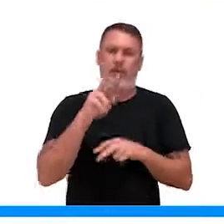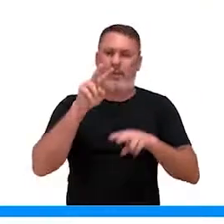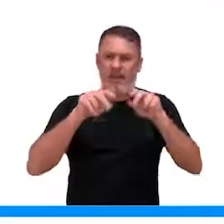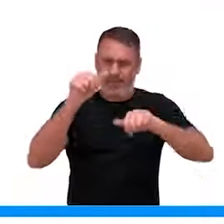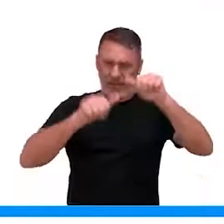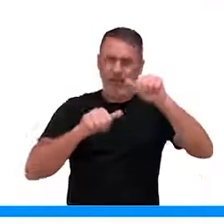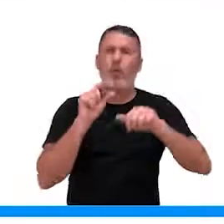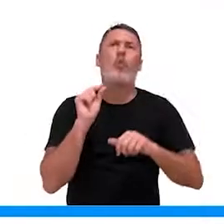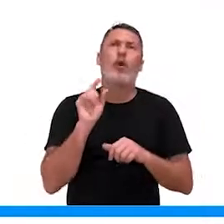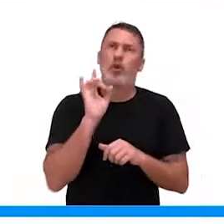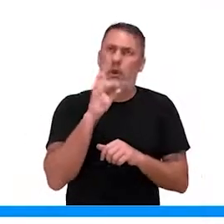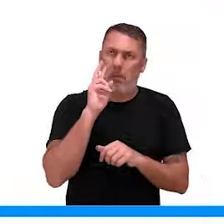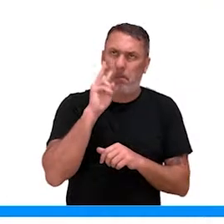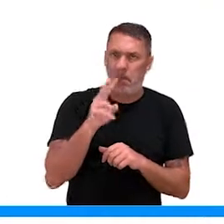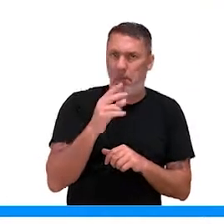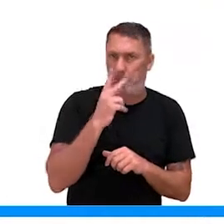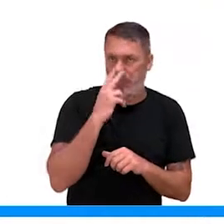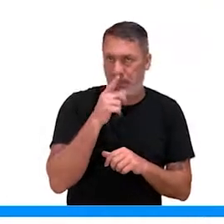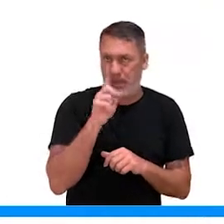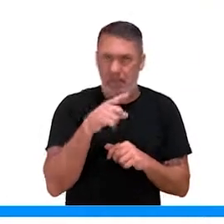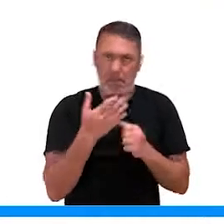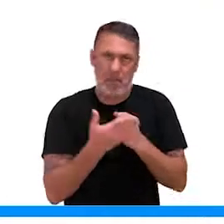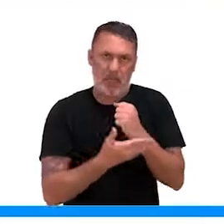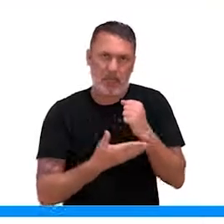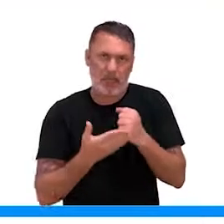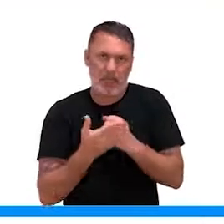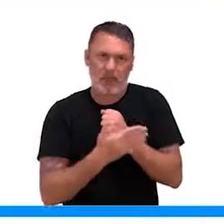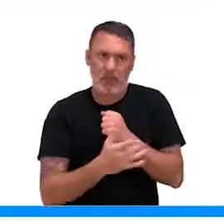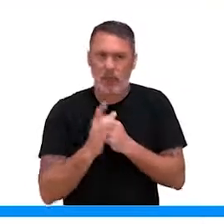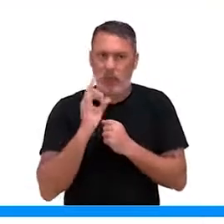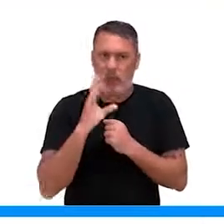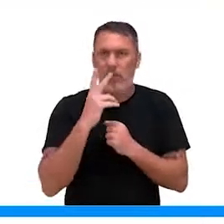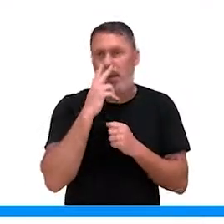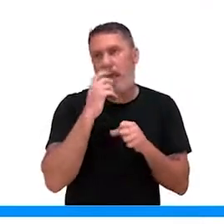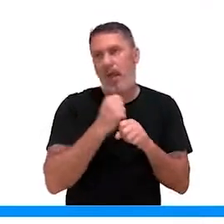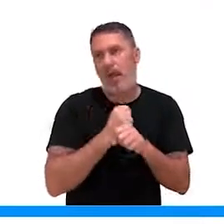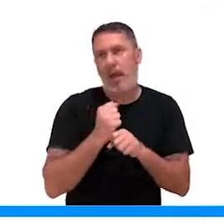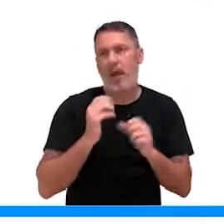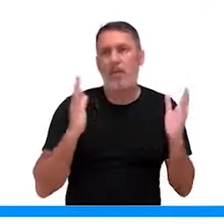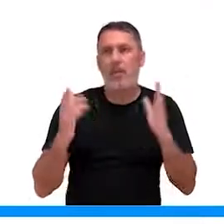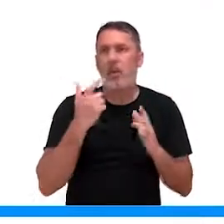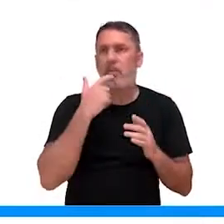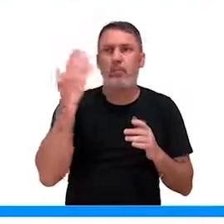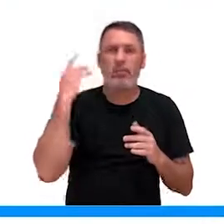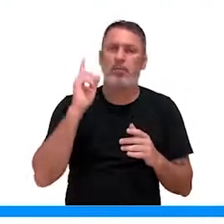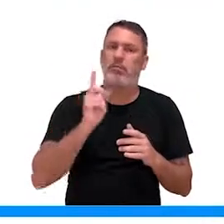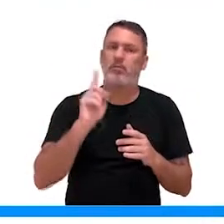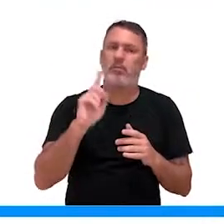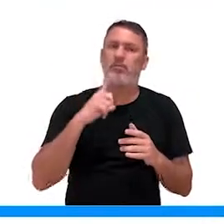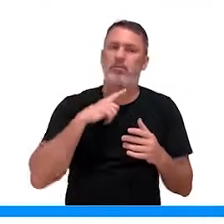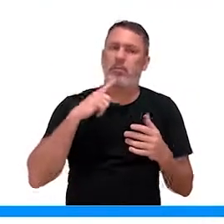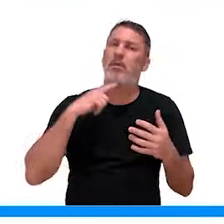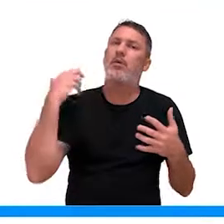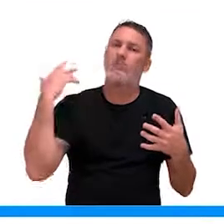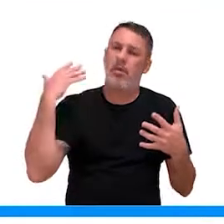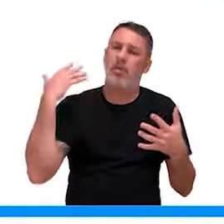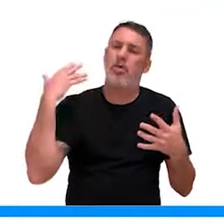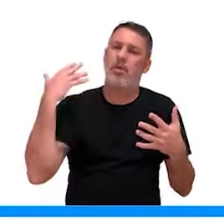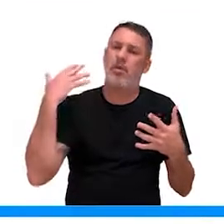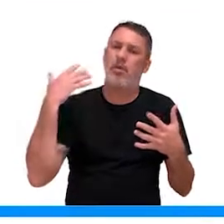são análises, tá, baseadas apenas em anos ou períodos recentes. São análises que envolvem